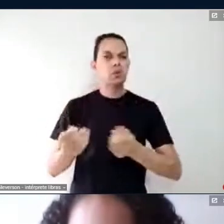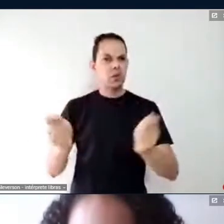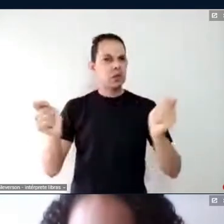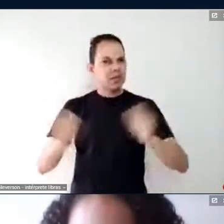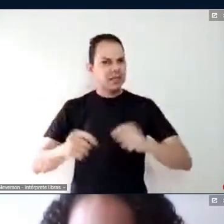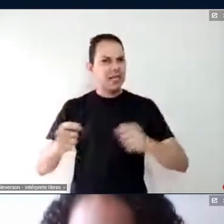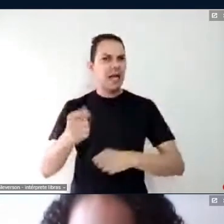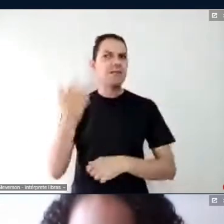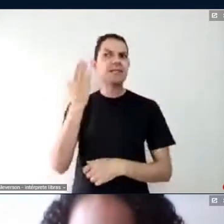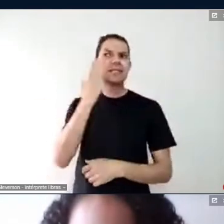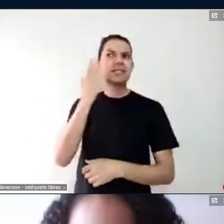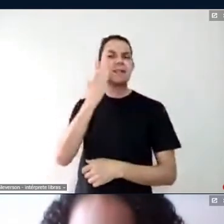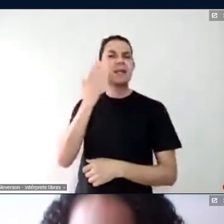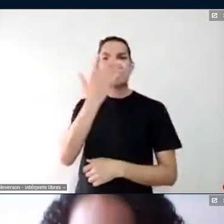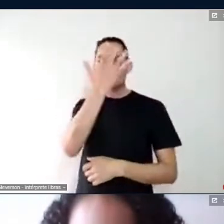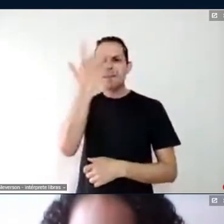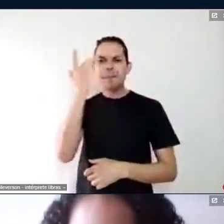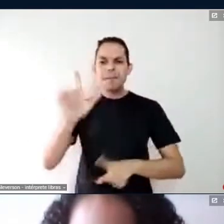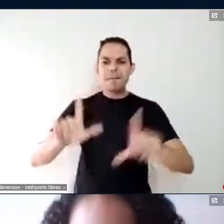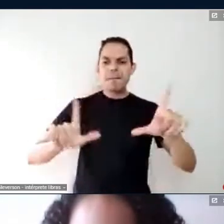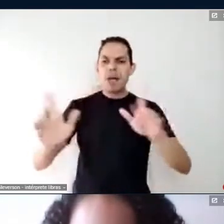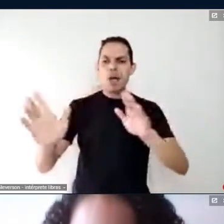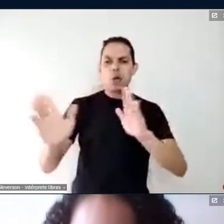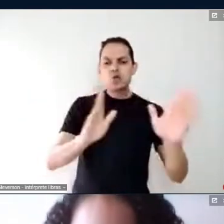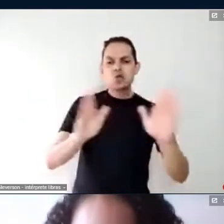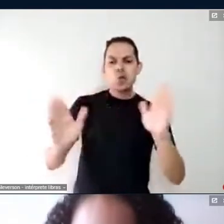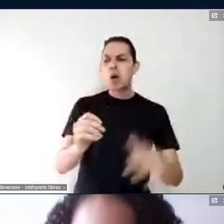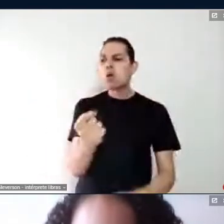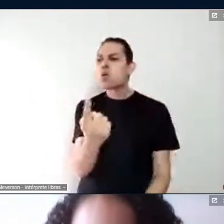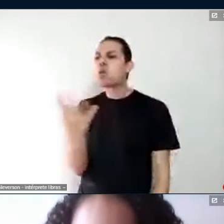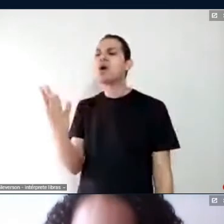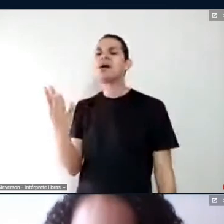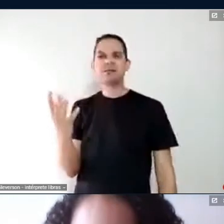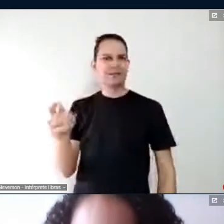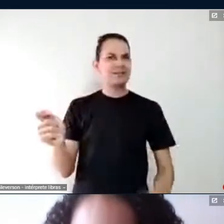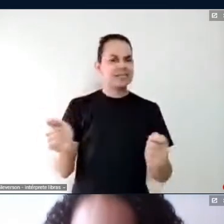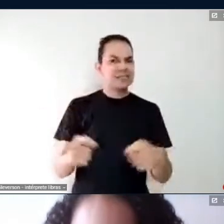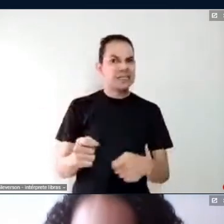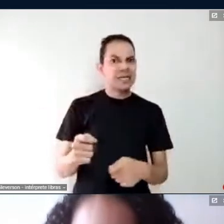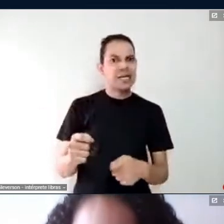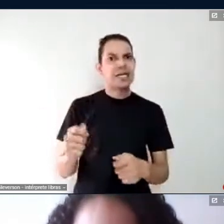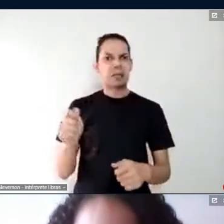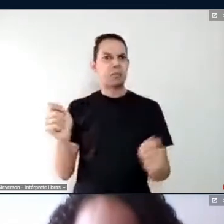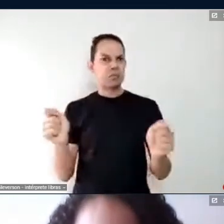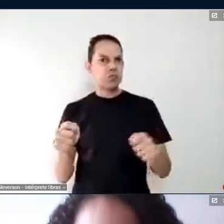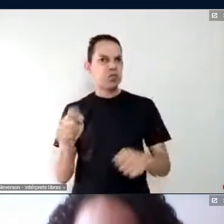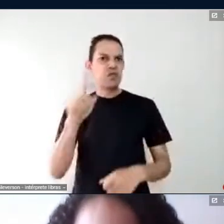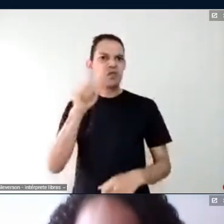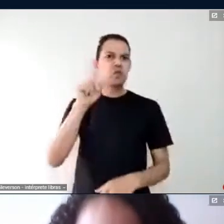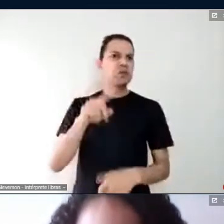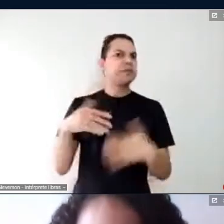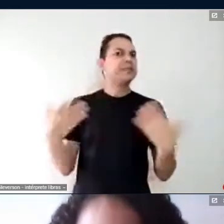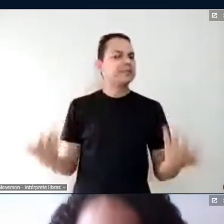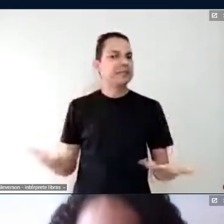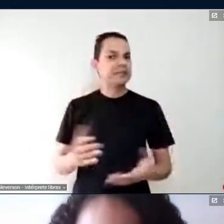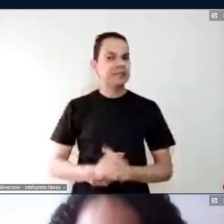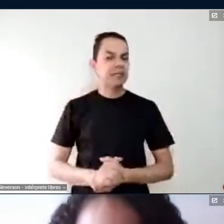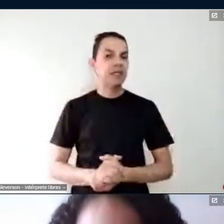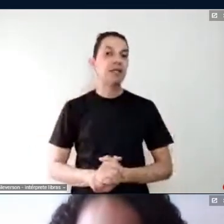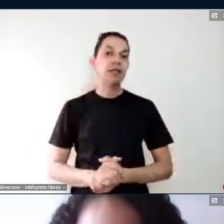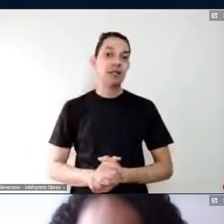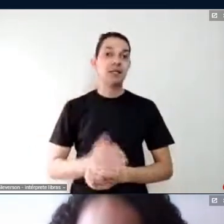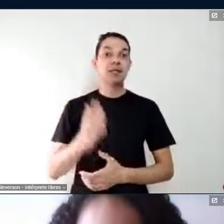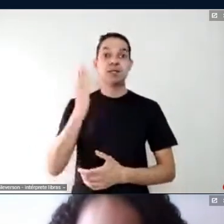da comunidade surda? Não sei se é possível isso tecnologicamente, sei que, claro, a gente mede a